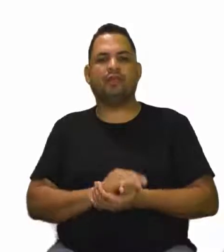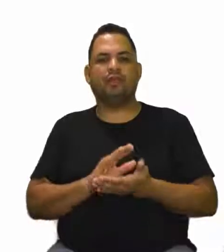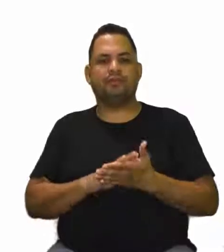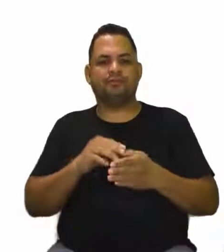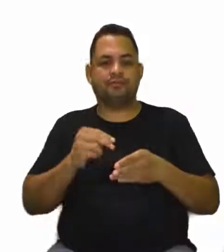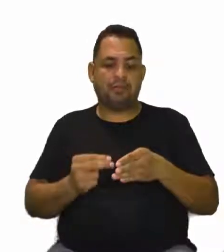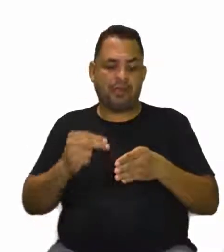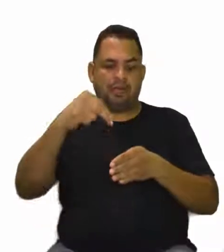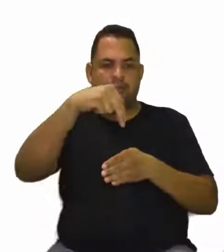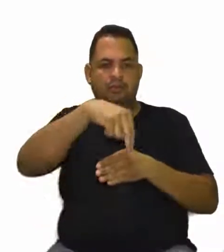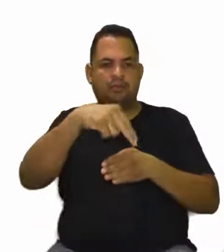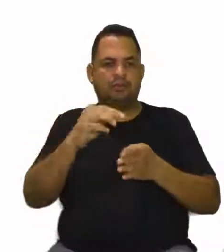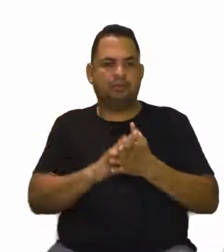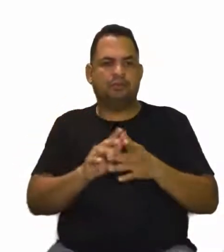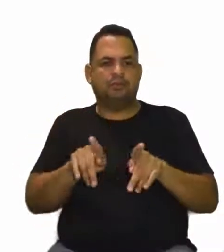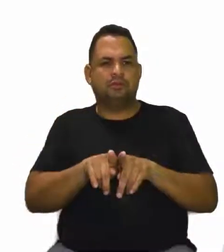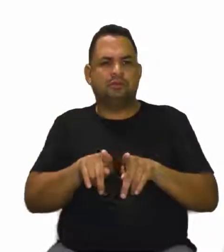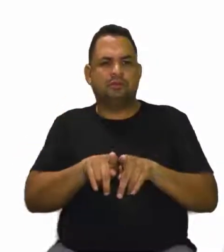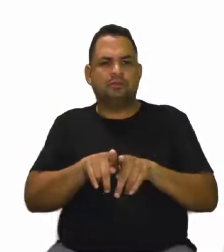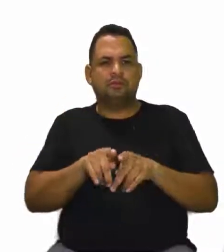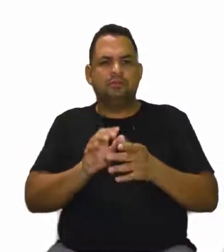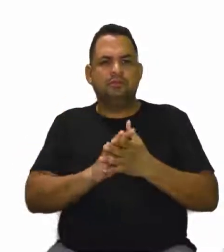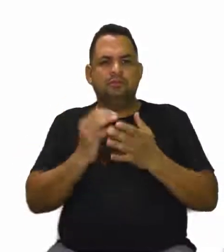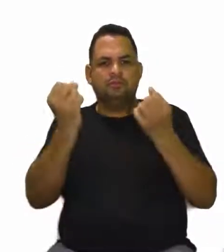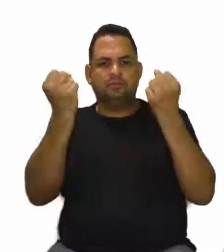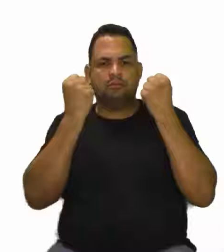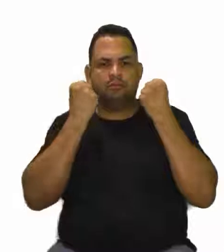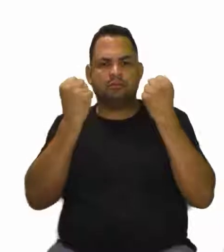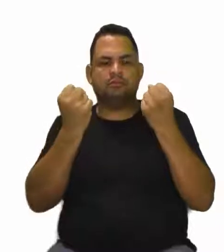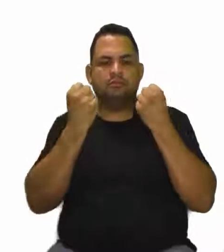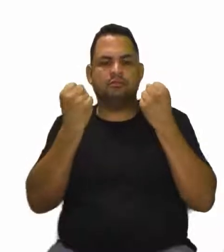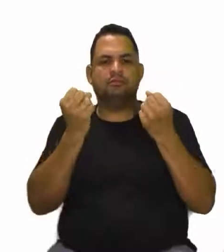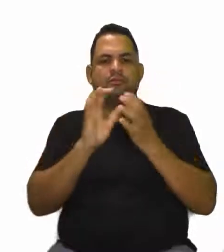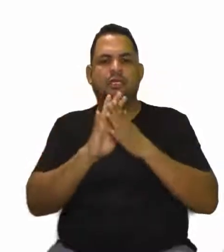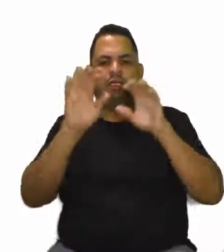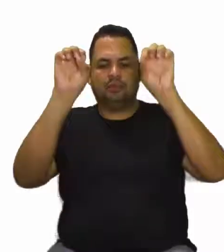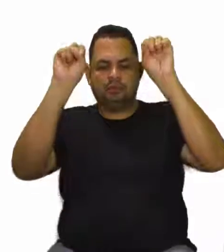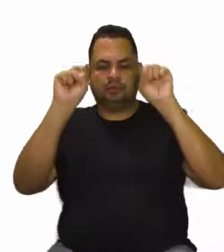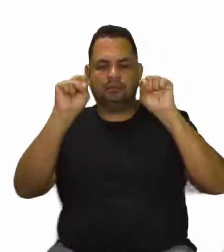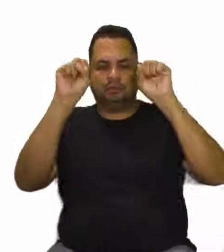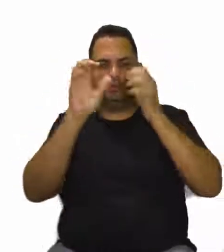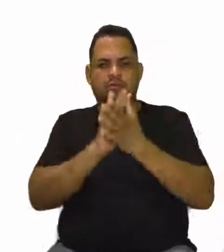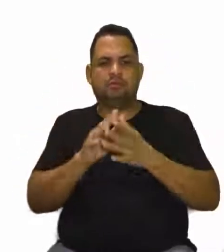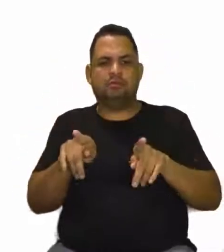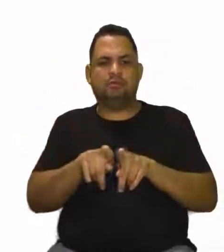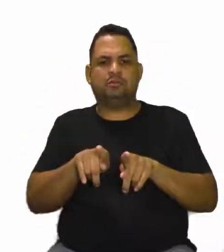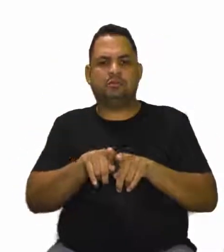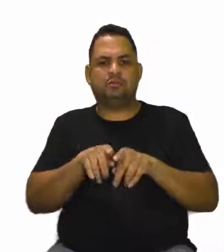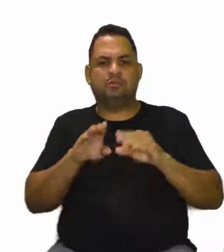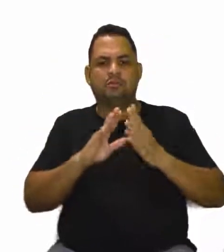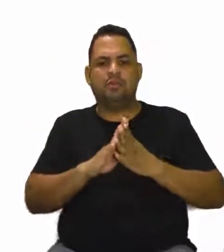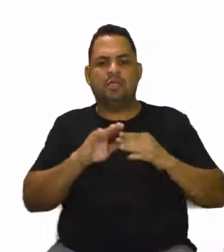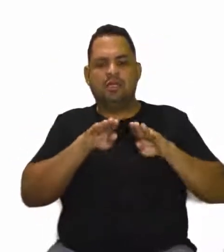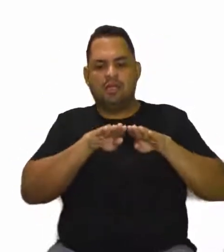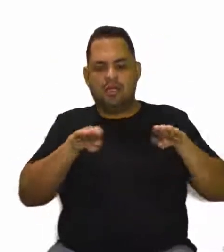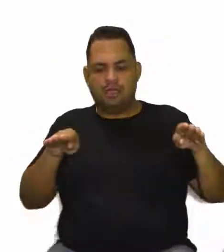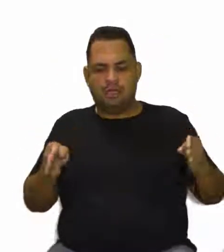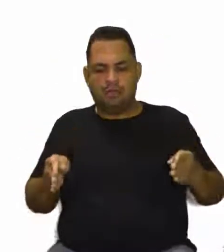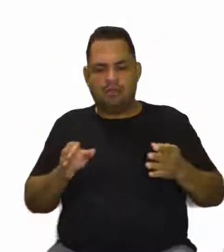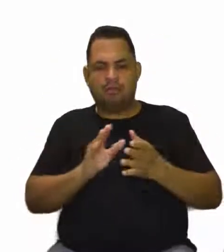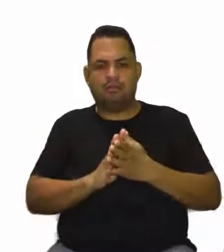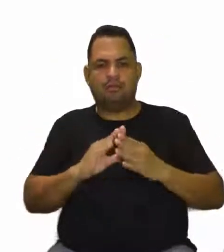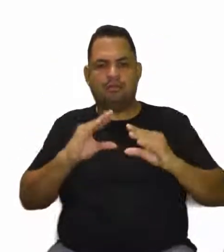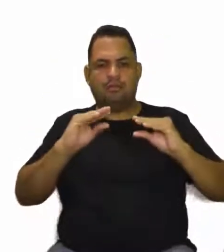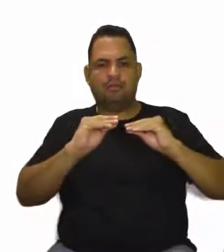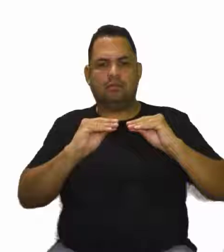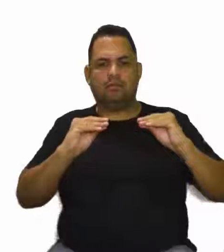também muito comum, barras e pesos também muito comum e a cama elástica também muito comum.